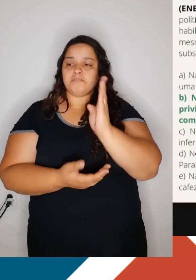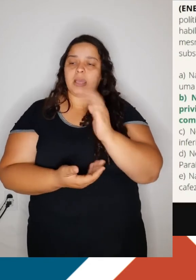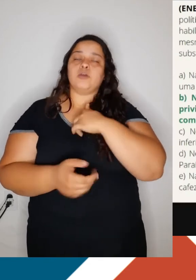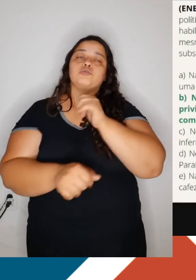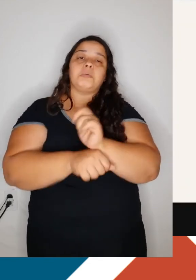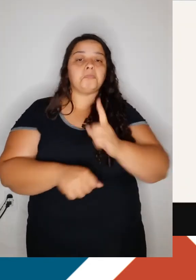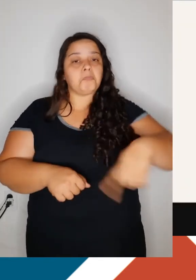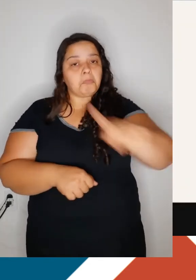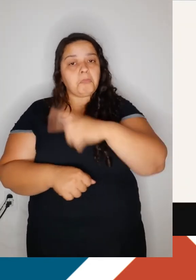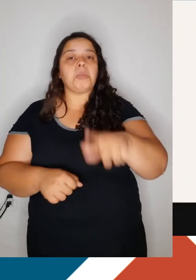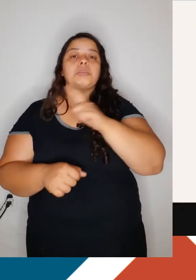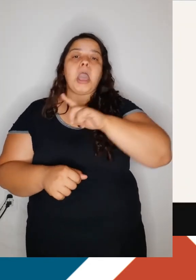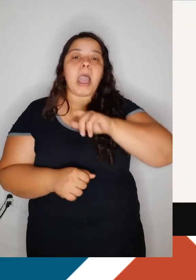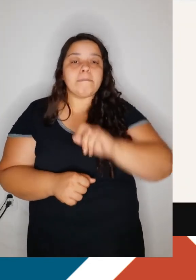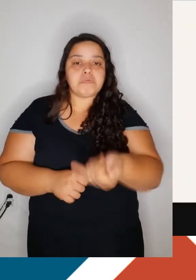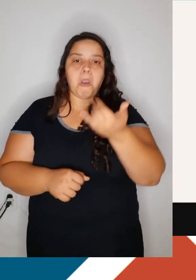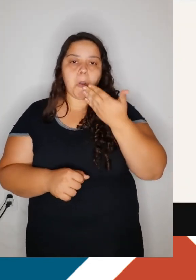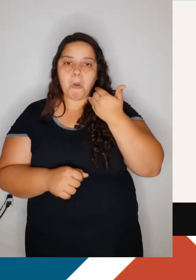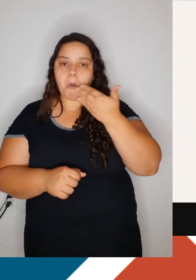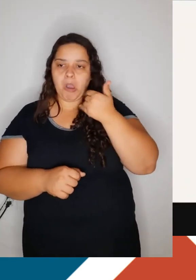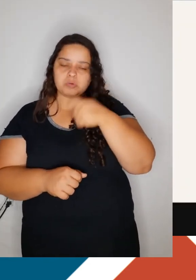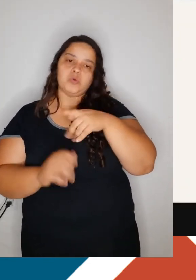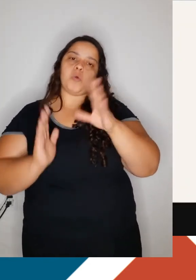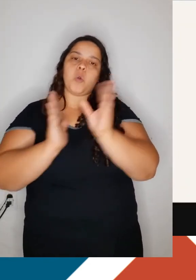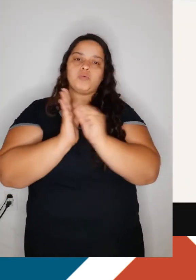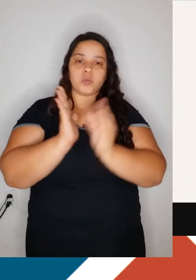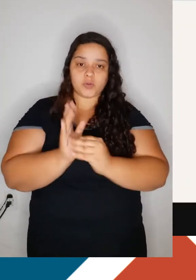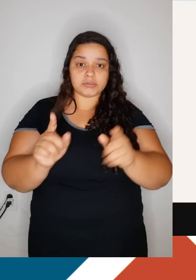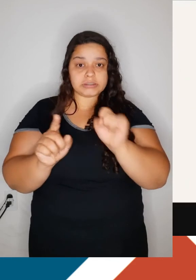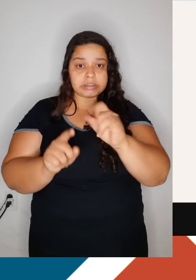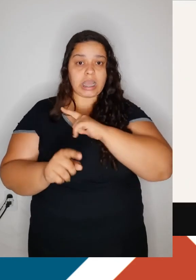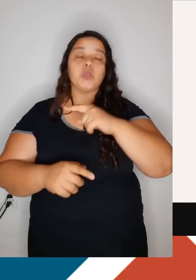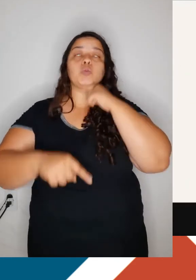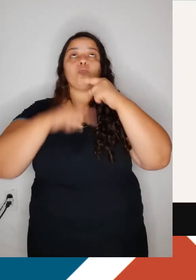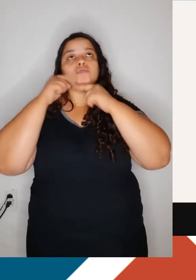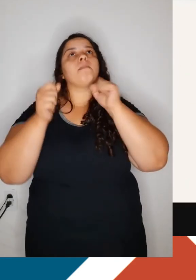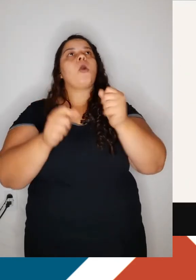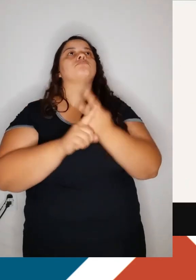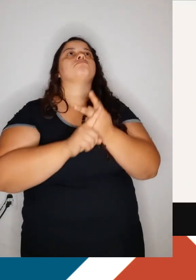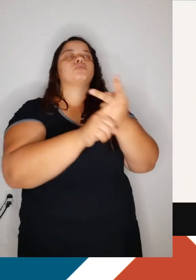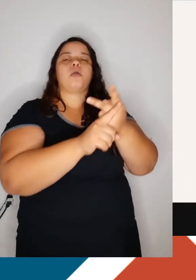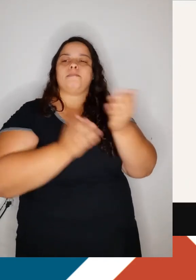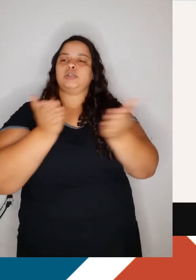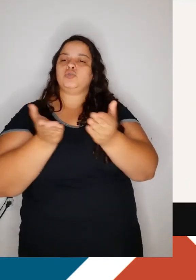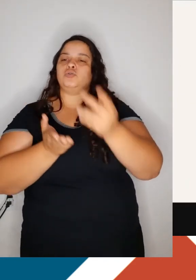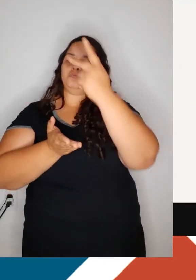nossa questão. Eu espero que vocês tenham aproveitado esse conteúdo e, demais dúvidas, vocês